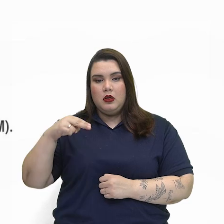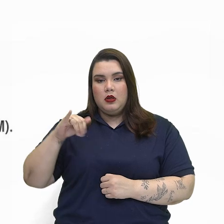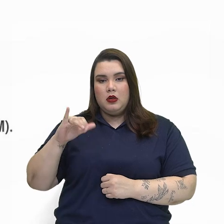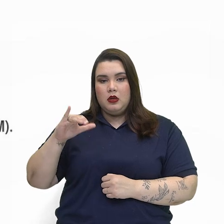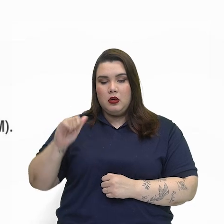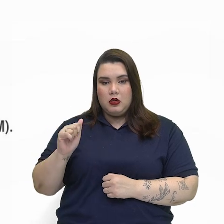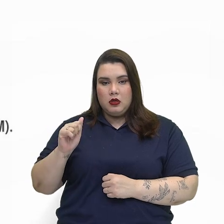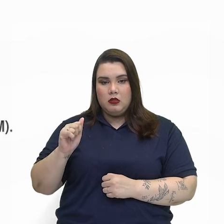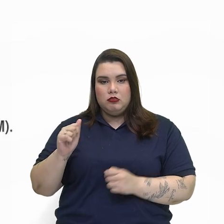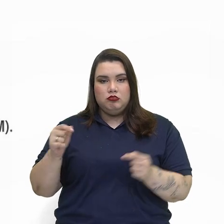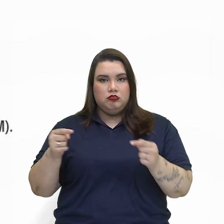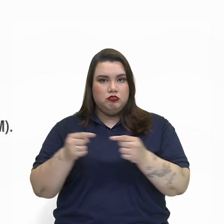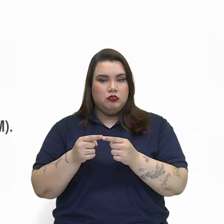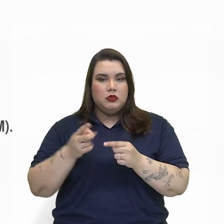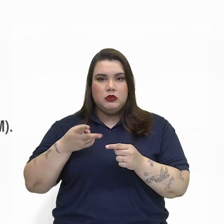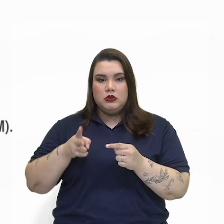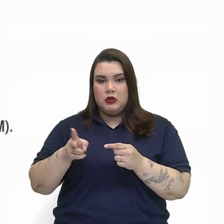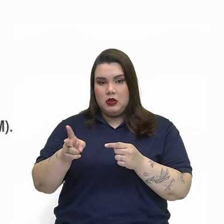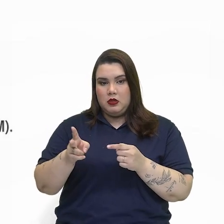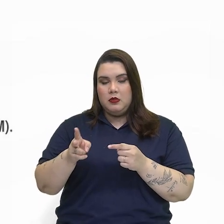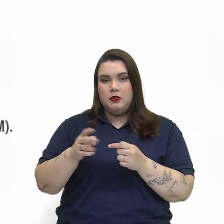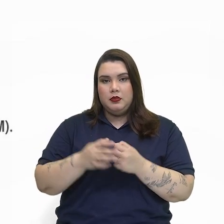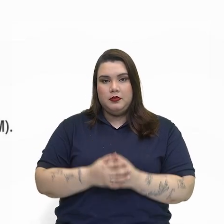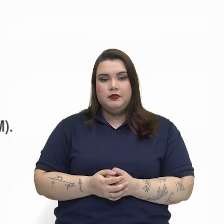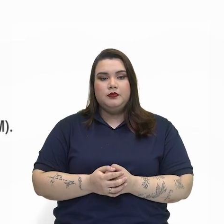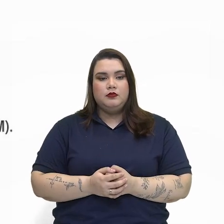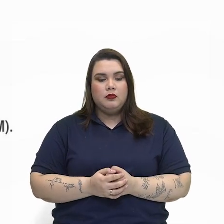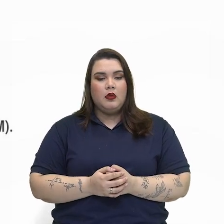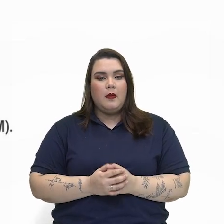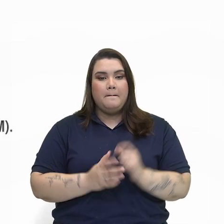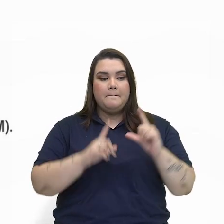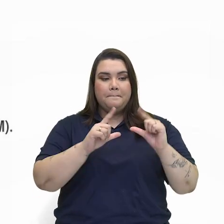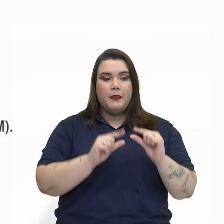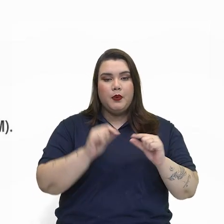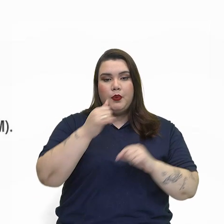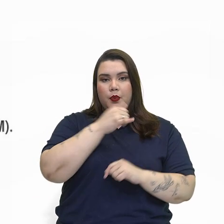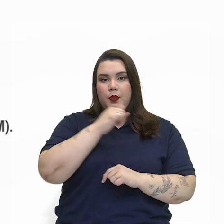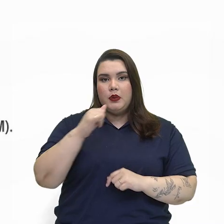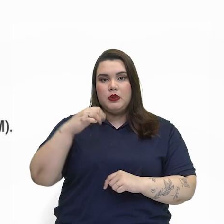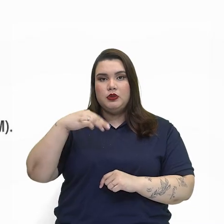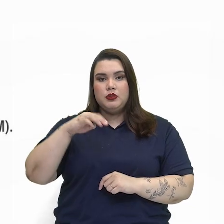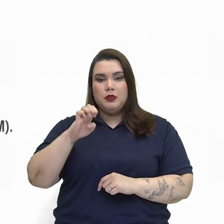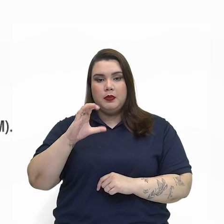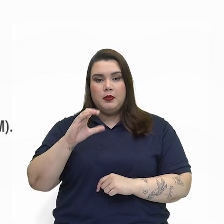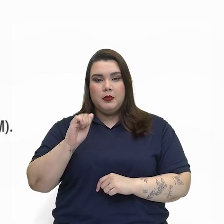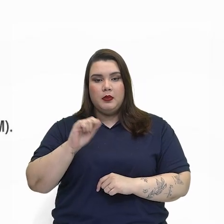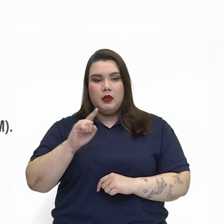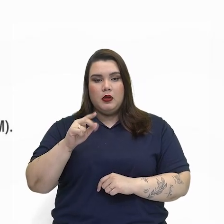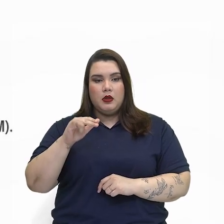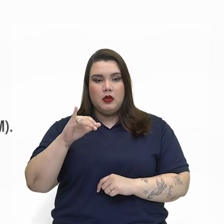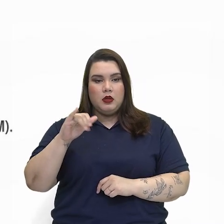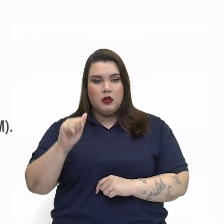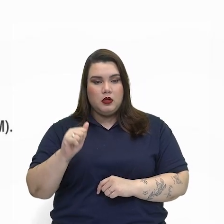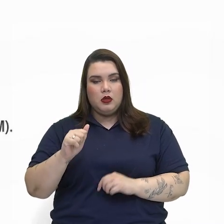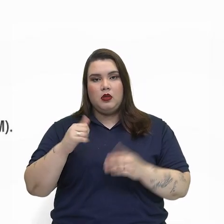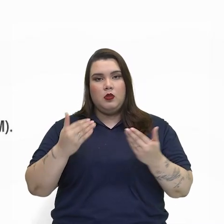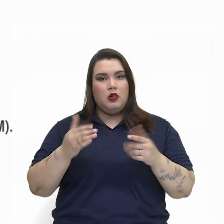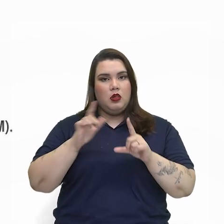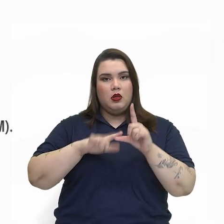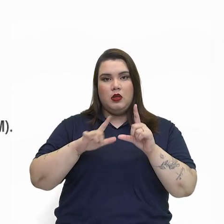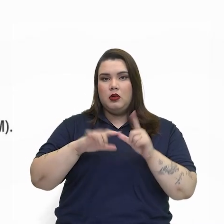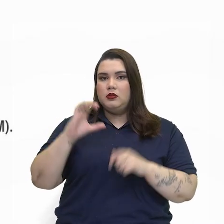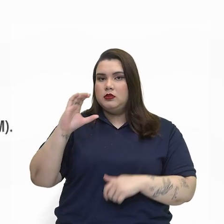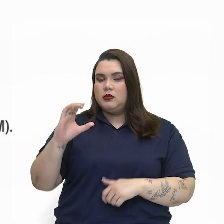sempre constante. Menor energia mecânica também vai da mesma situação da letra C. Eu já descarto a letra